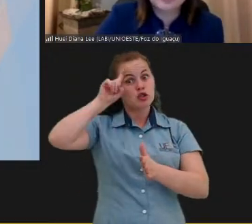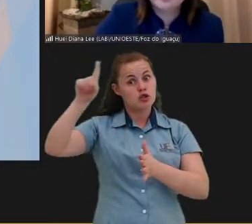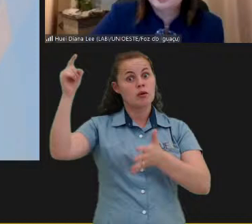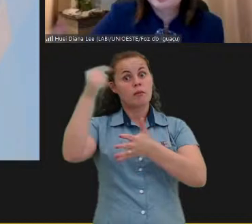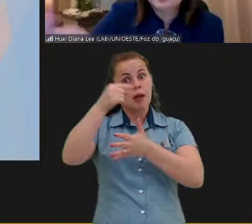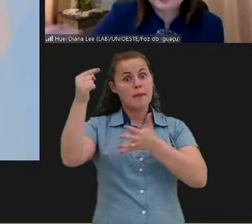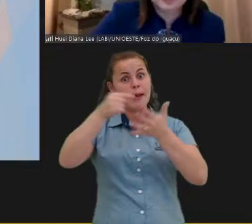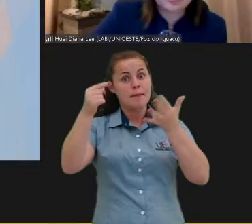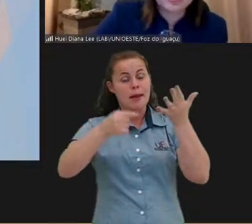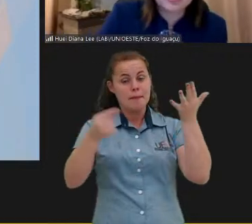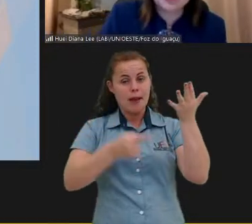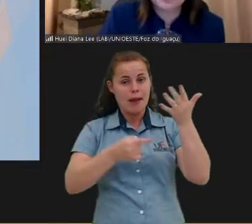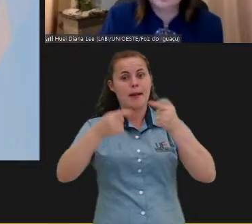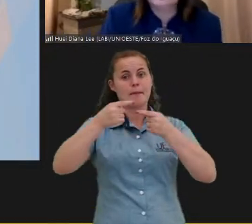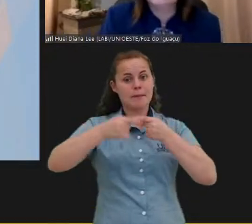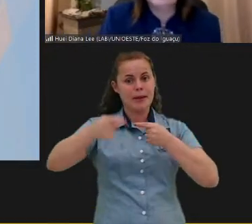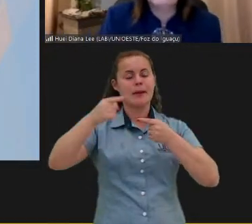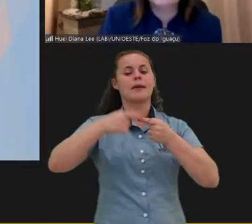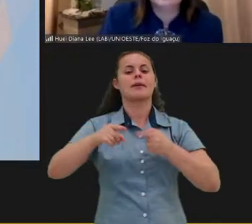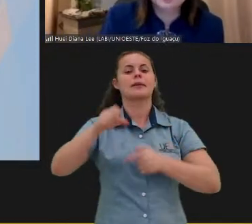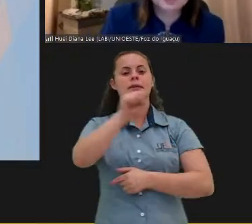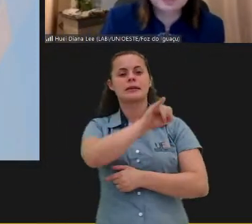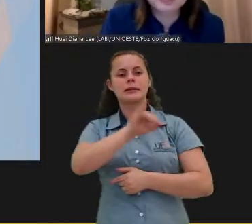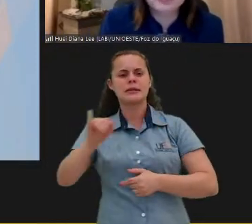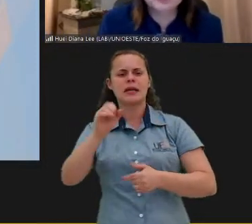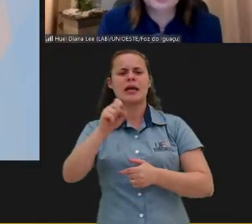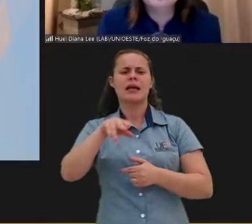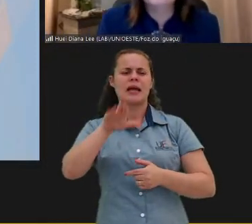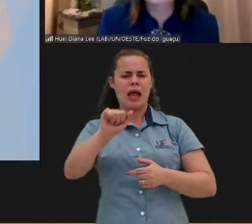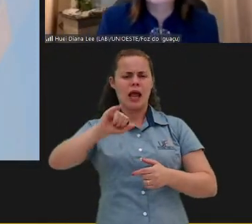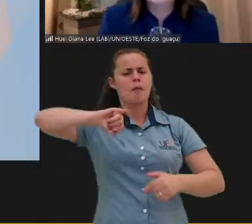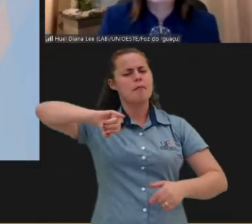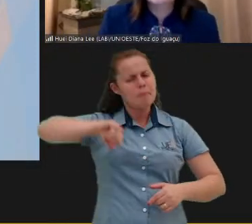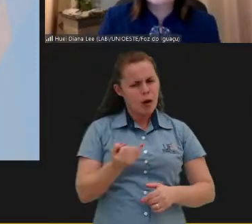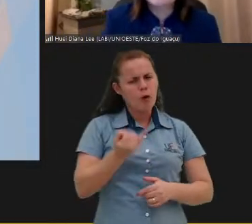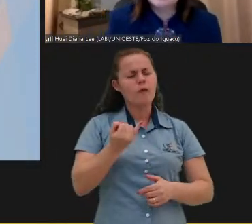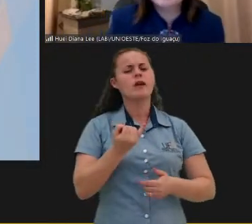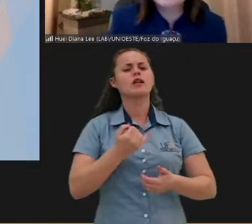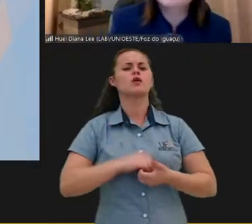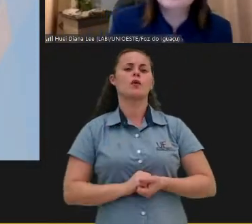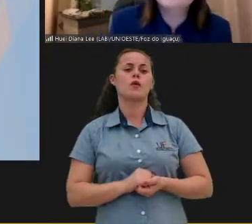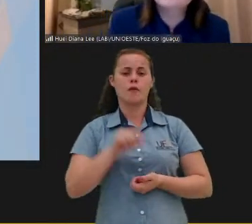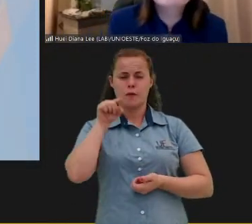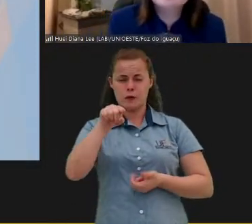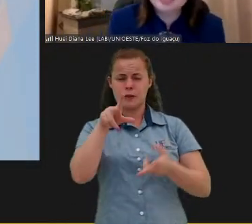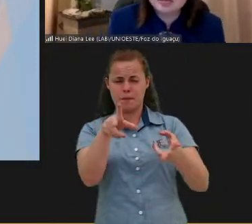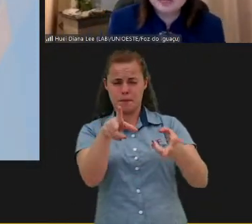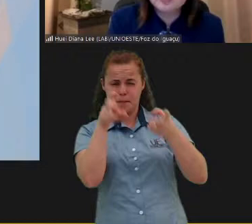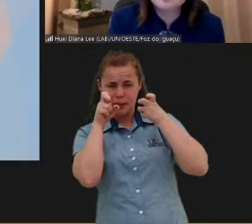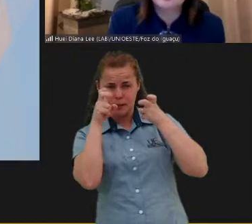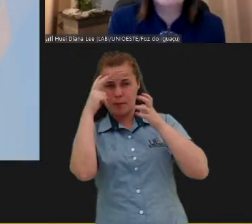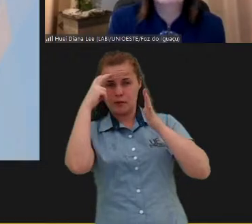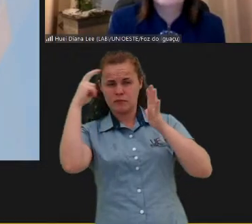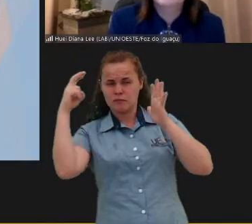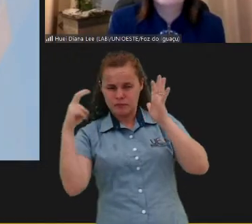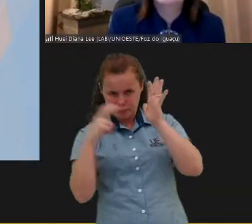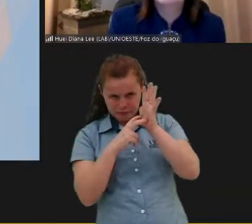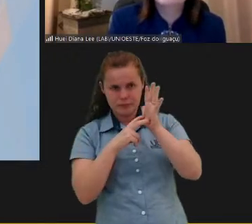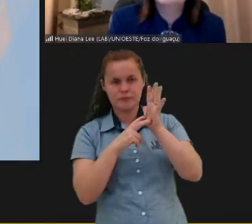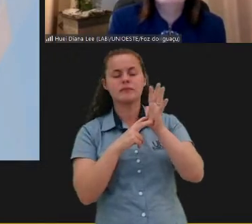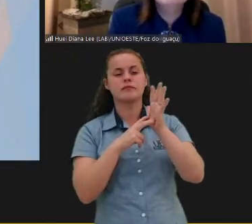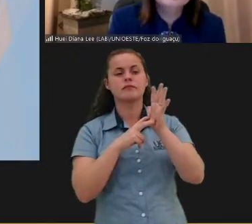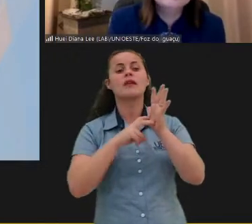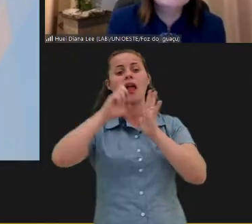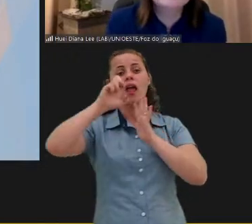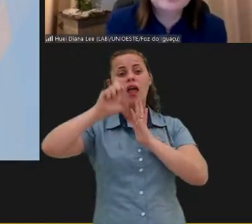simpósio, que a professora Carla colocou muito bem, foram muito proveitosos, vocês devem ter percebido que a inteligência artificial, ela